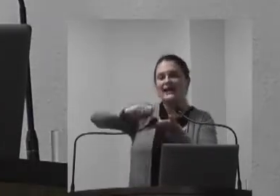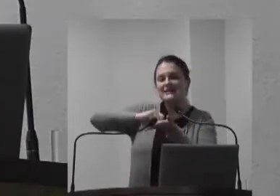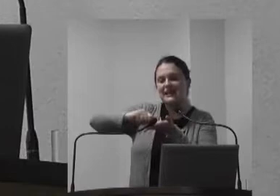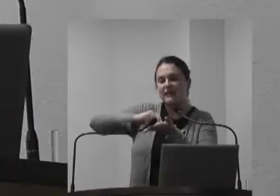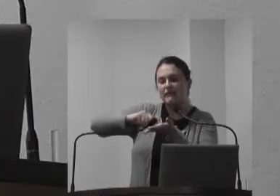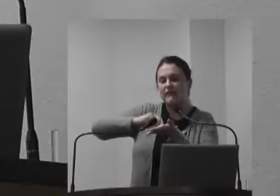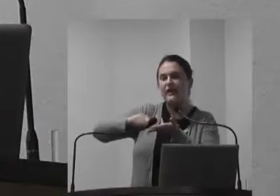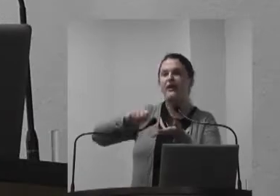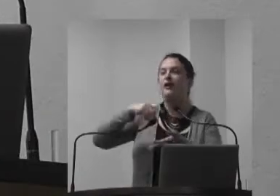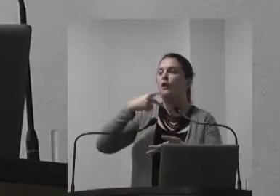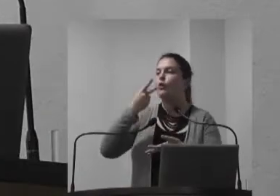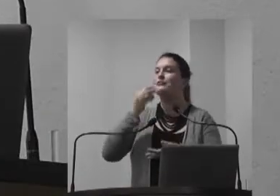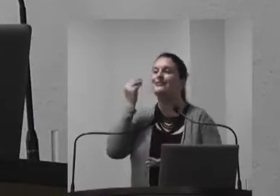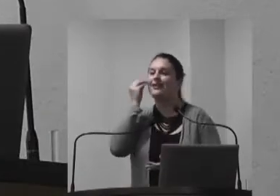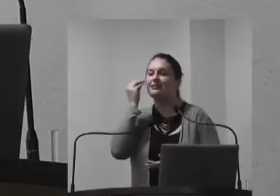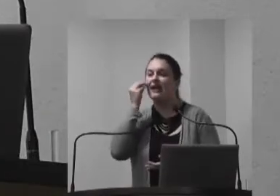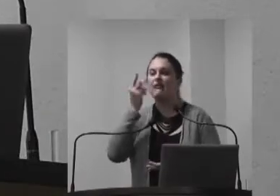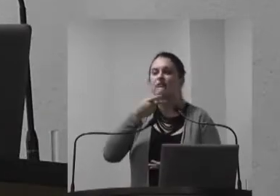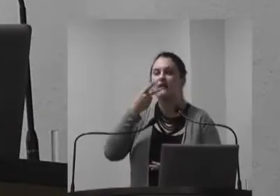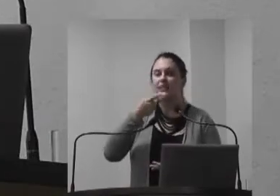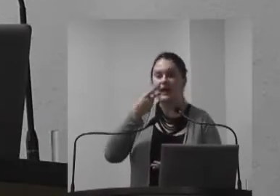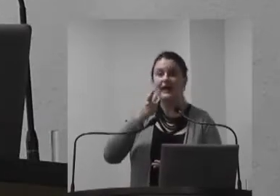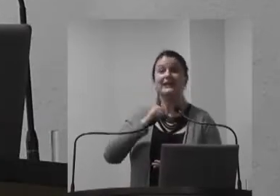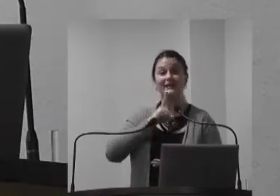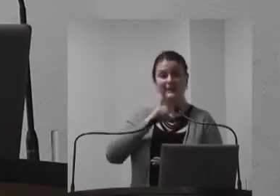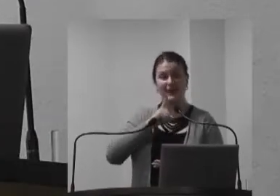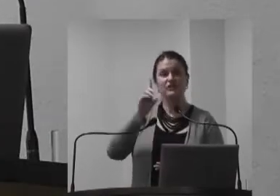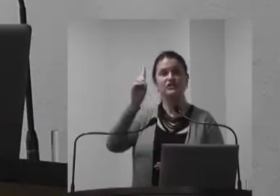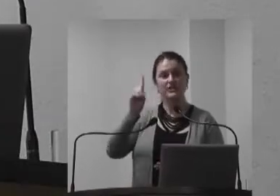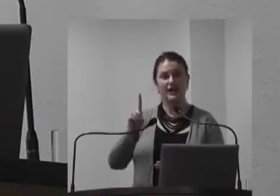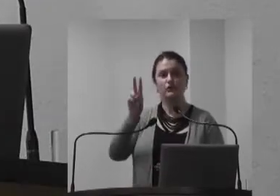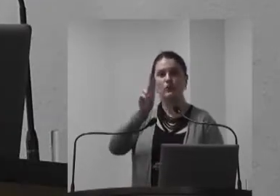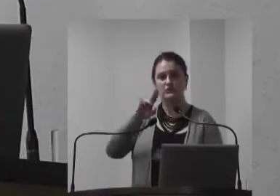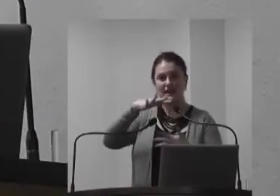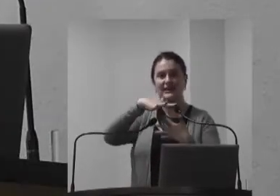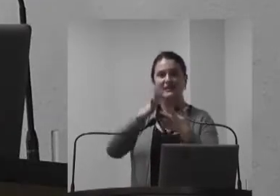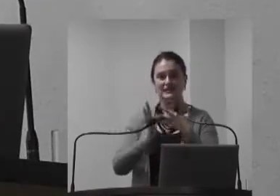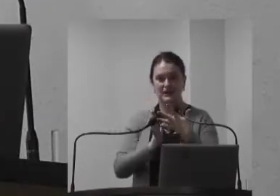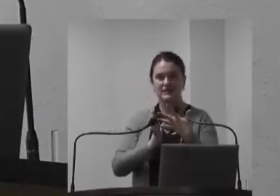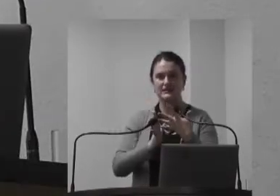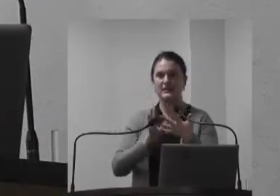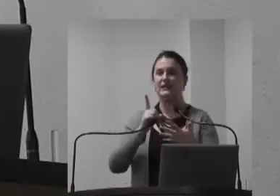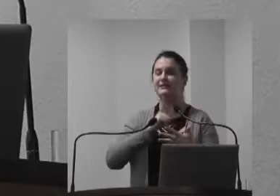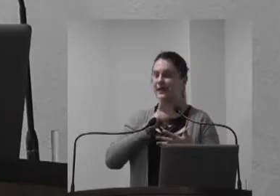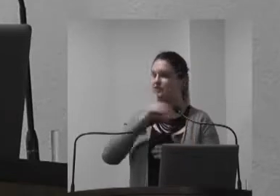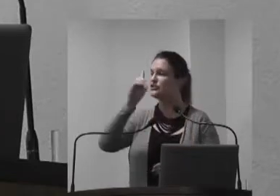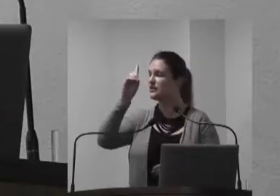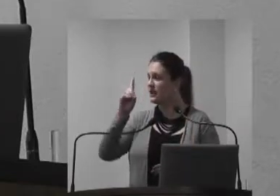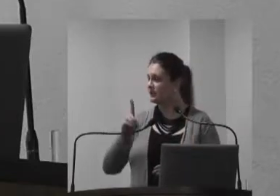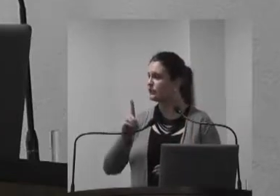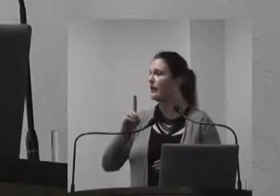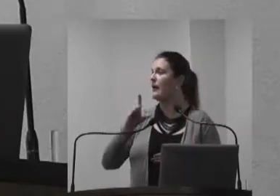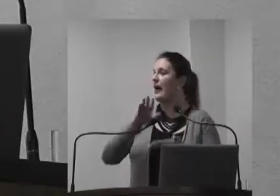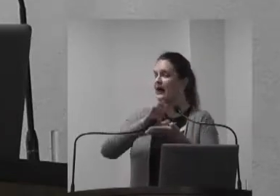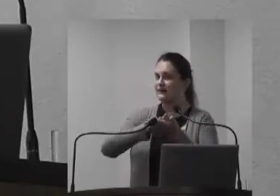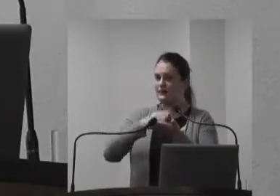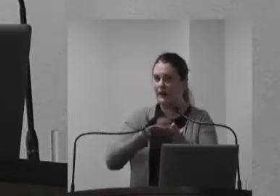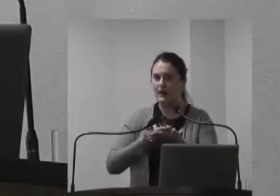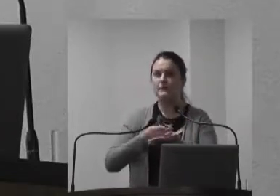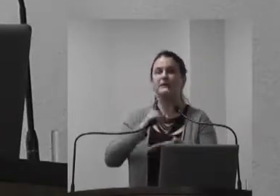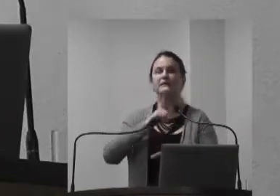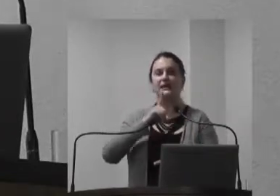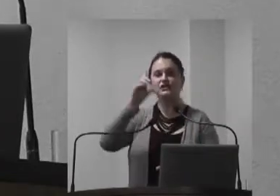surdo a escrever ou tentar falar. Ele tem direito a usar Libras, ele tem direito